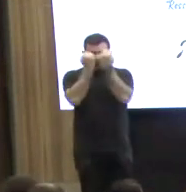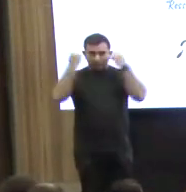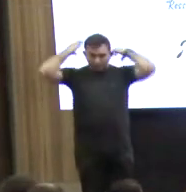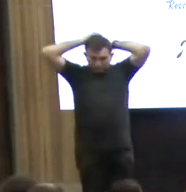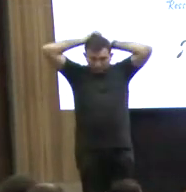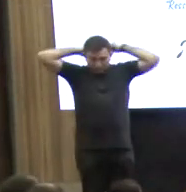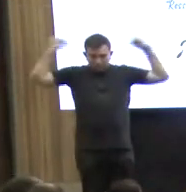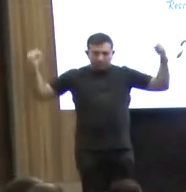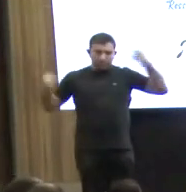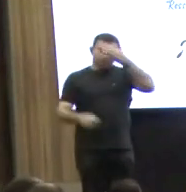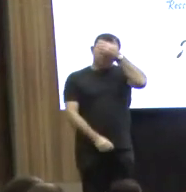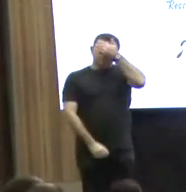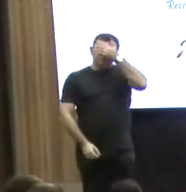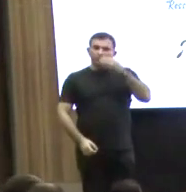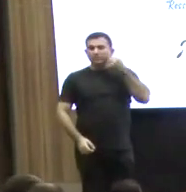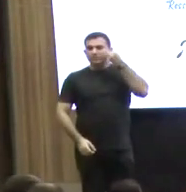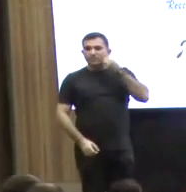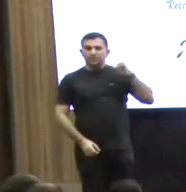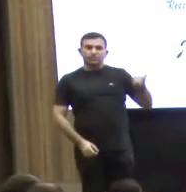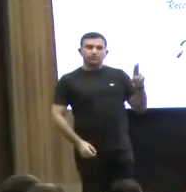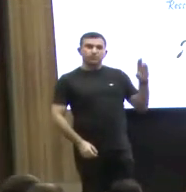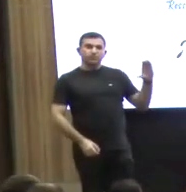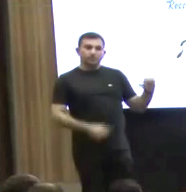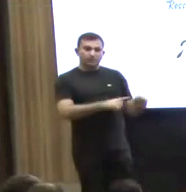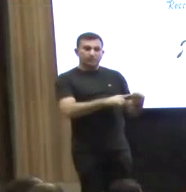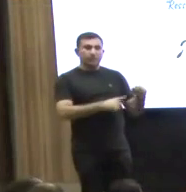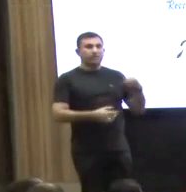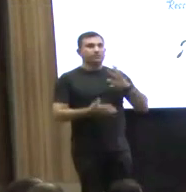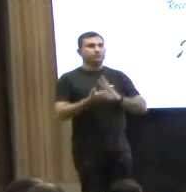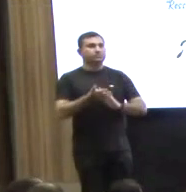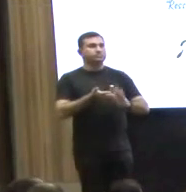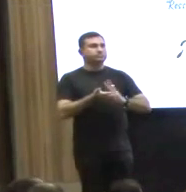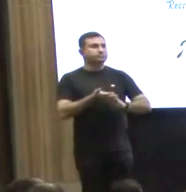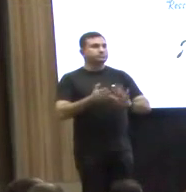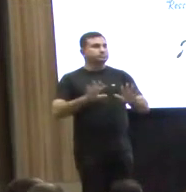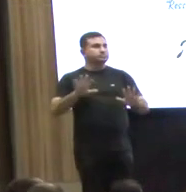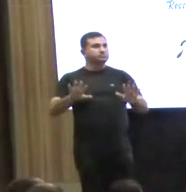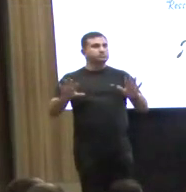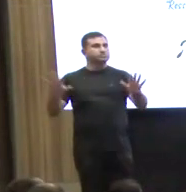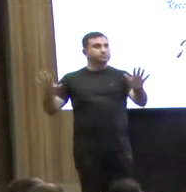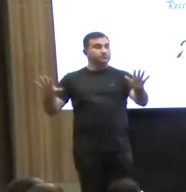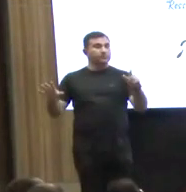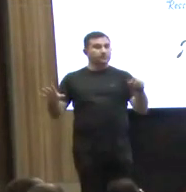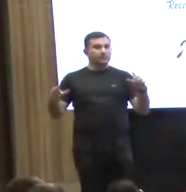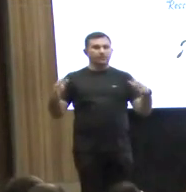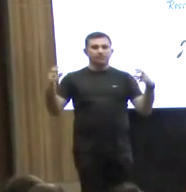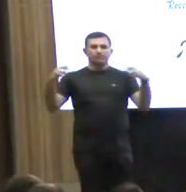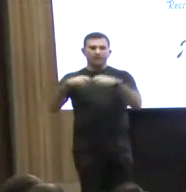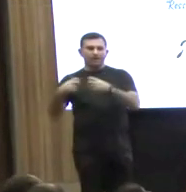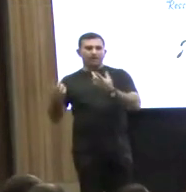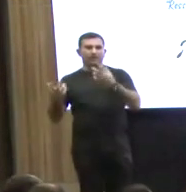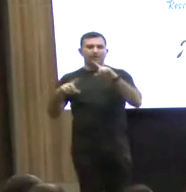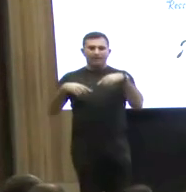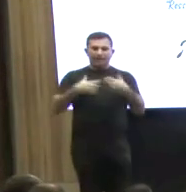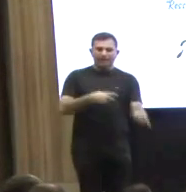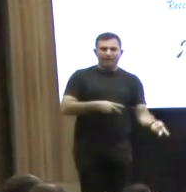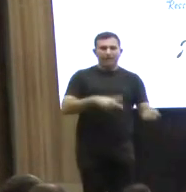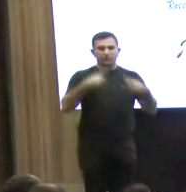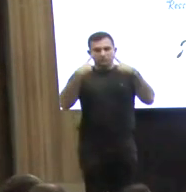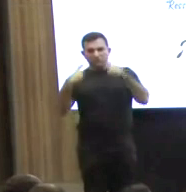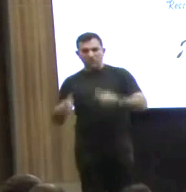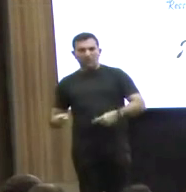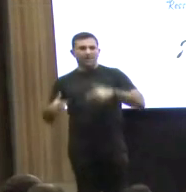Aí a professora, então, vai falar do Juquinha para os alunos. Molecadinha. Aí ela diz assim, gente,